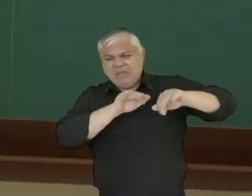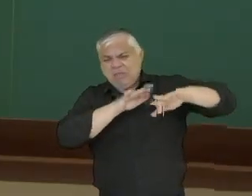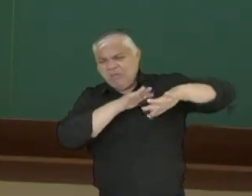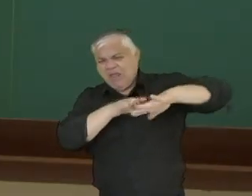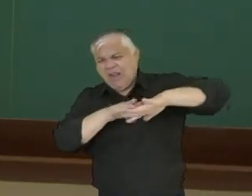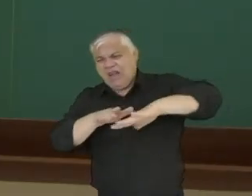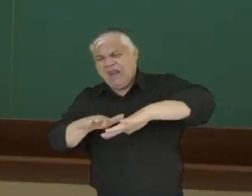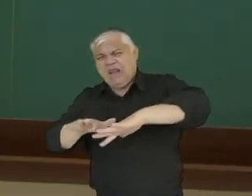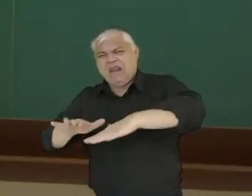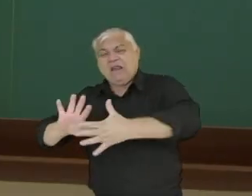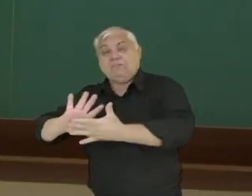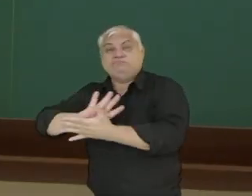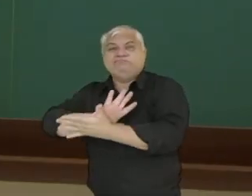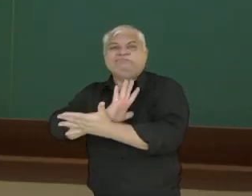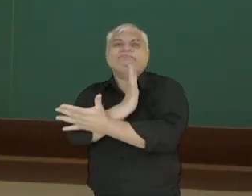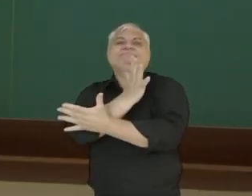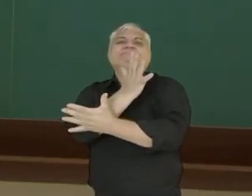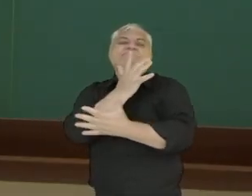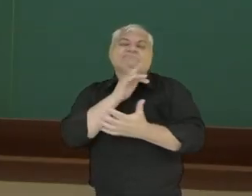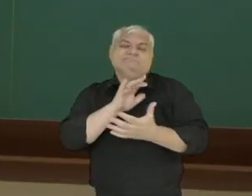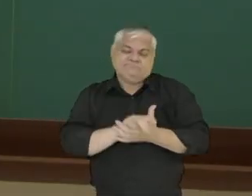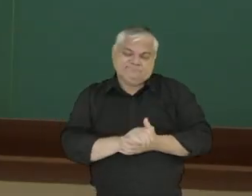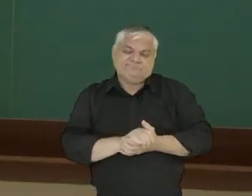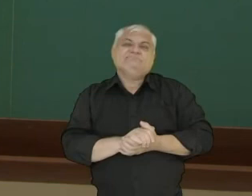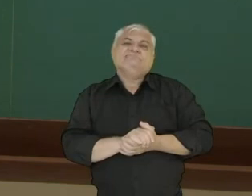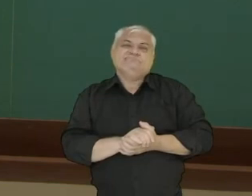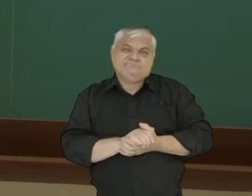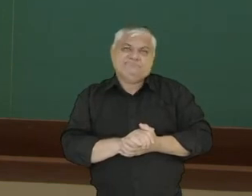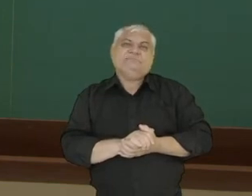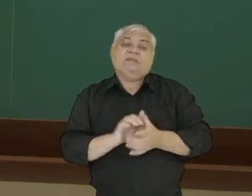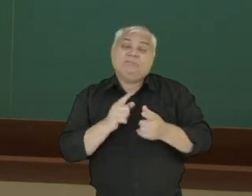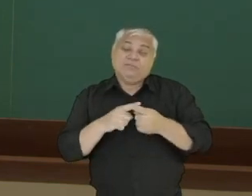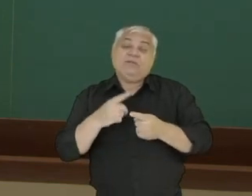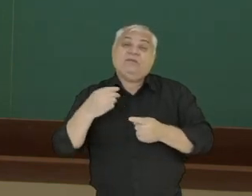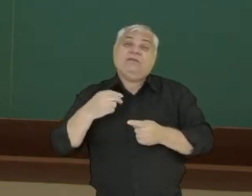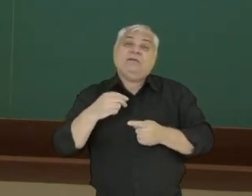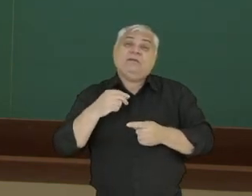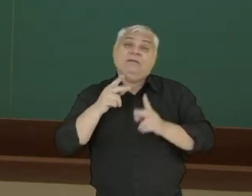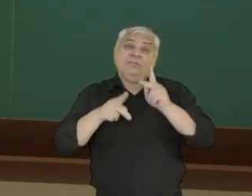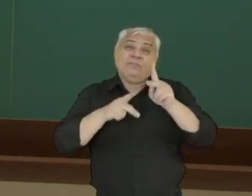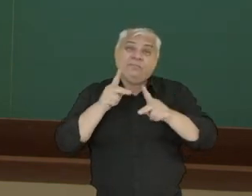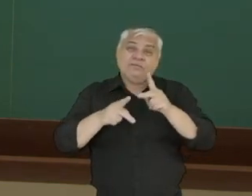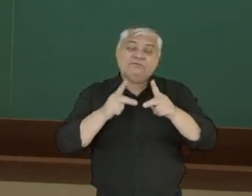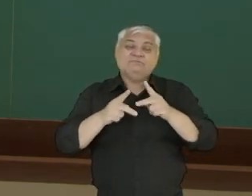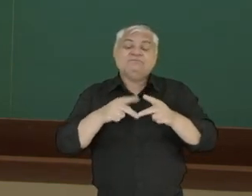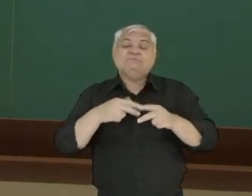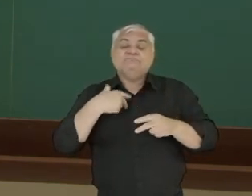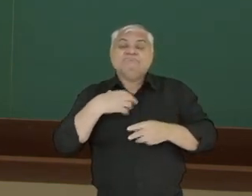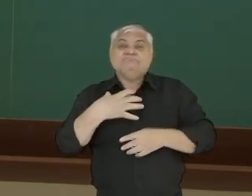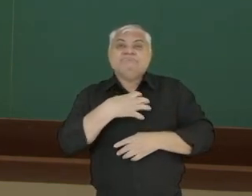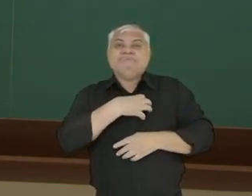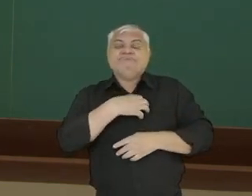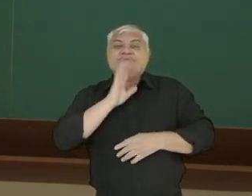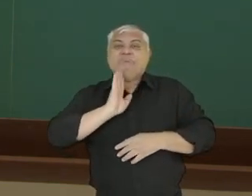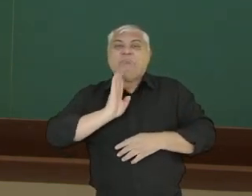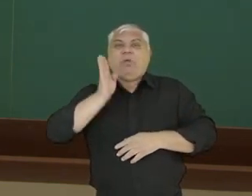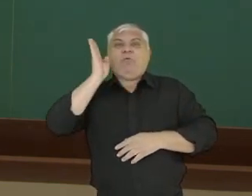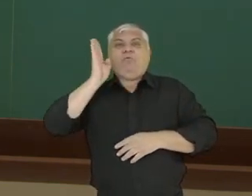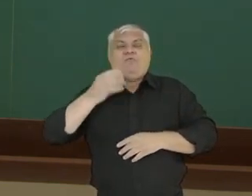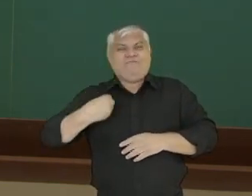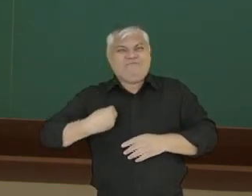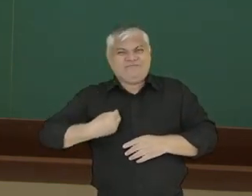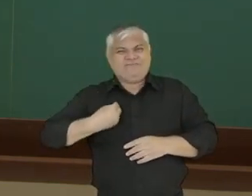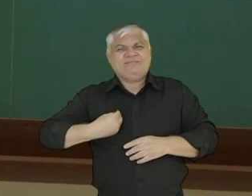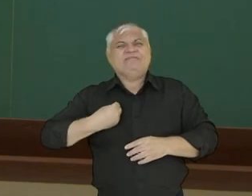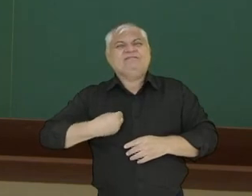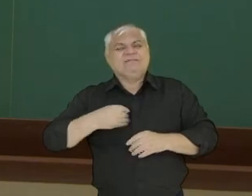área que era urbana, que estava sendo ocupada por pessoas. Então a gente vai perceber o impacto que isso causa na vida